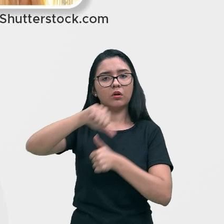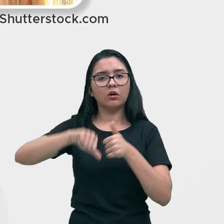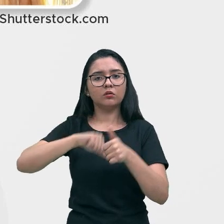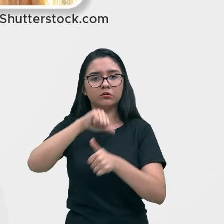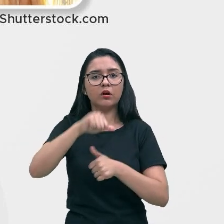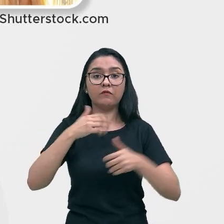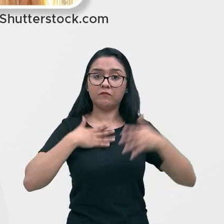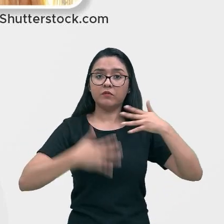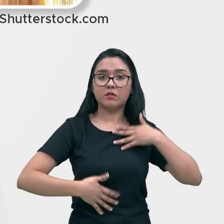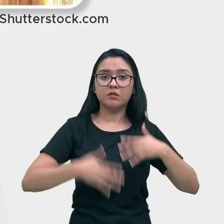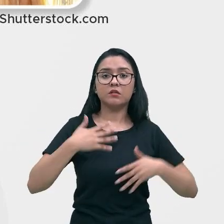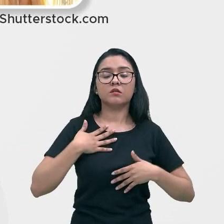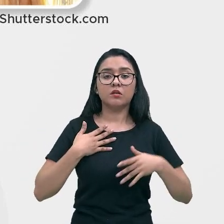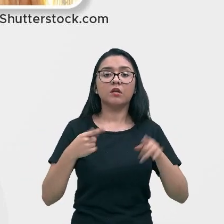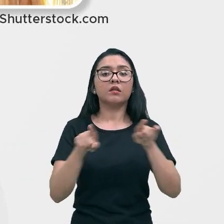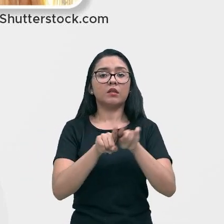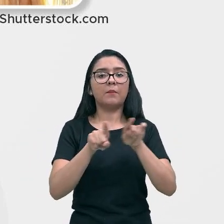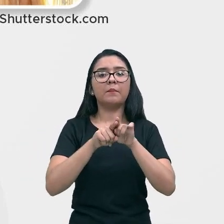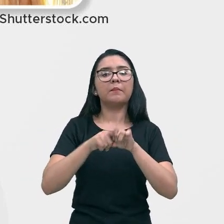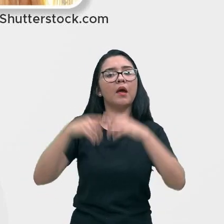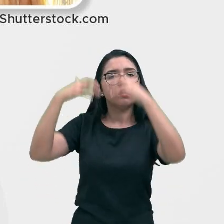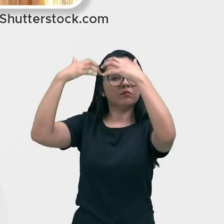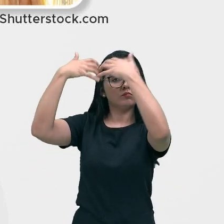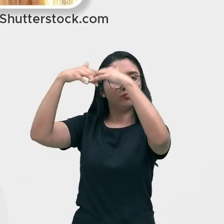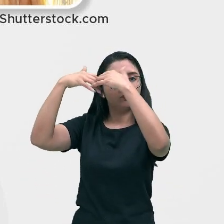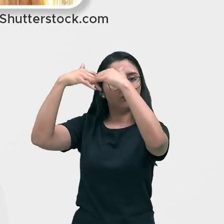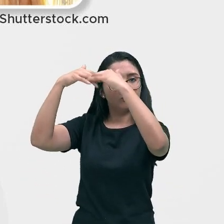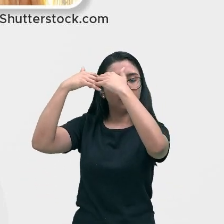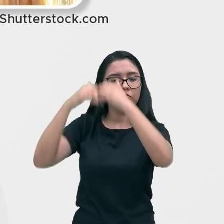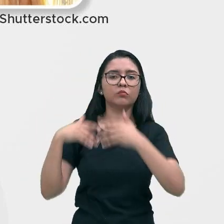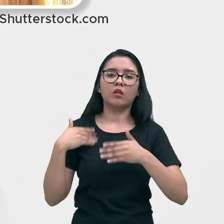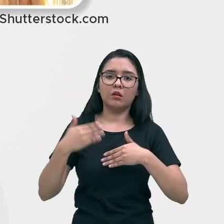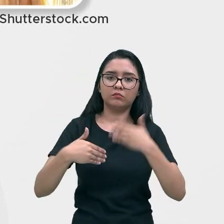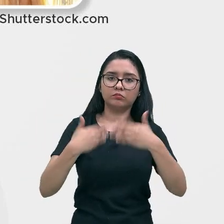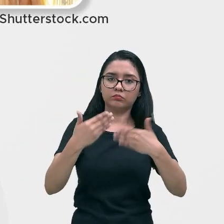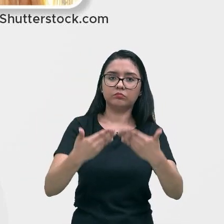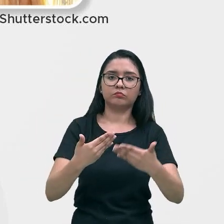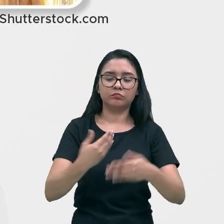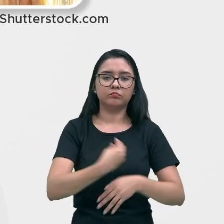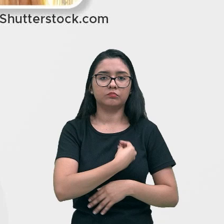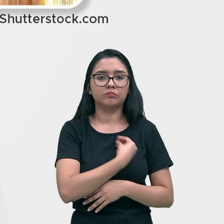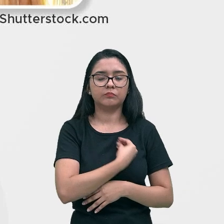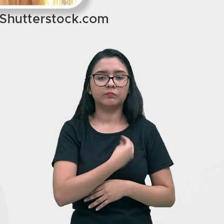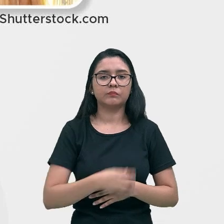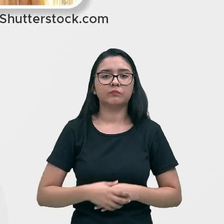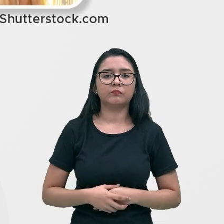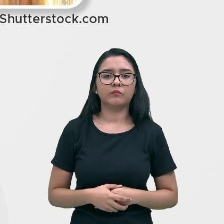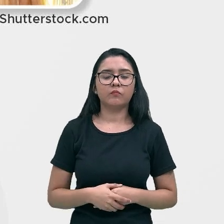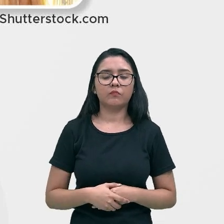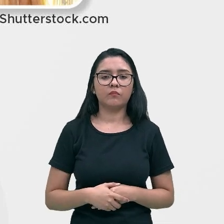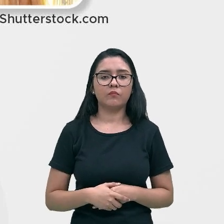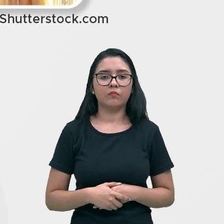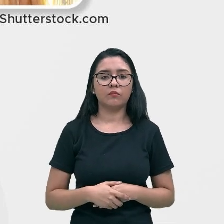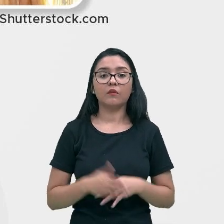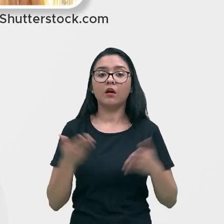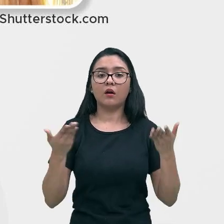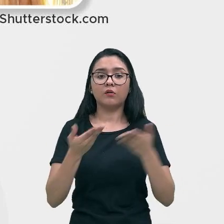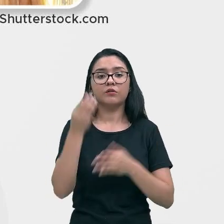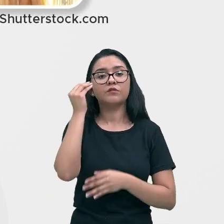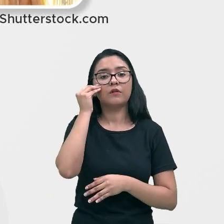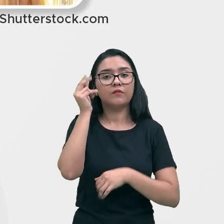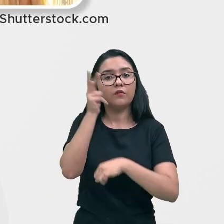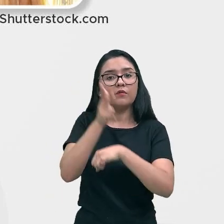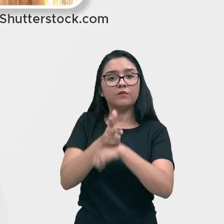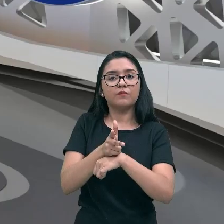modificando fisicamente, mas também cognitivamente ao longo da sua vida. Exatamente. A gente vai ver agora um vídeo